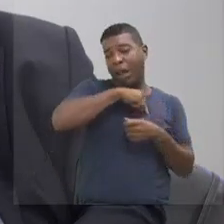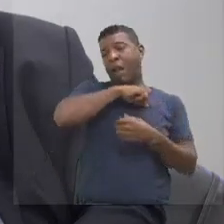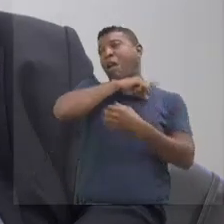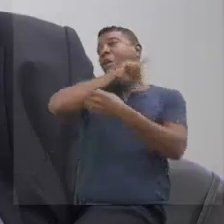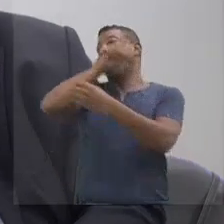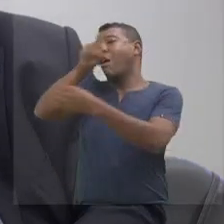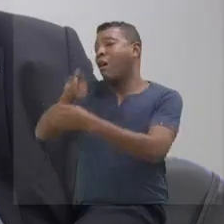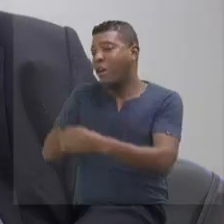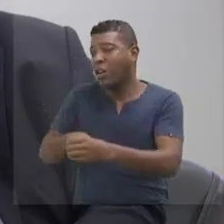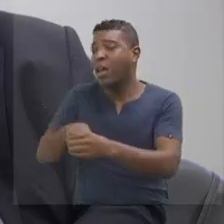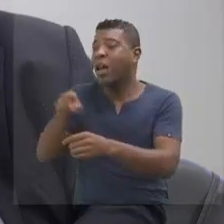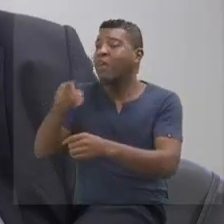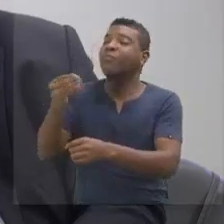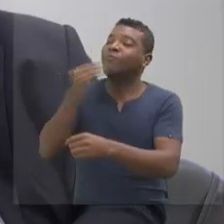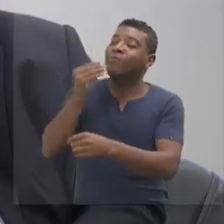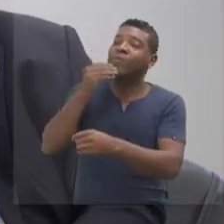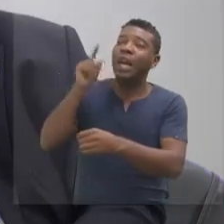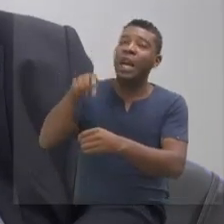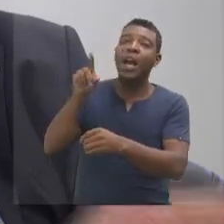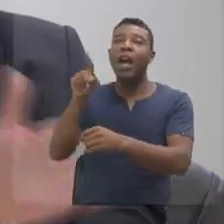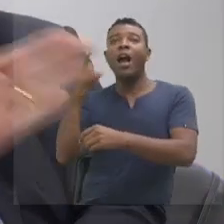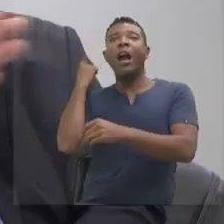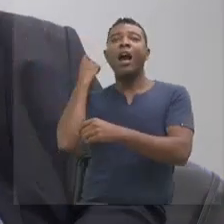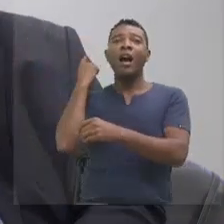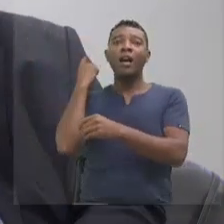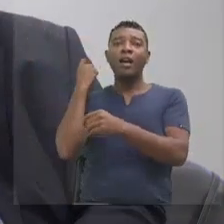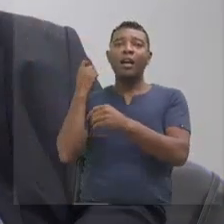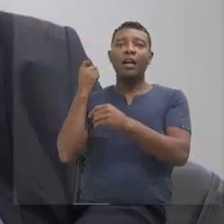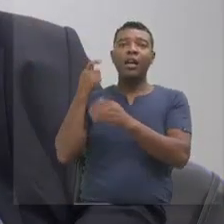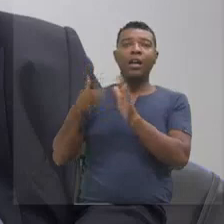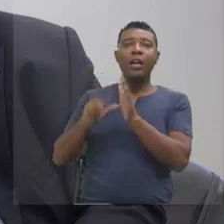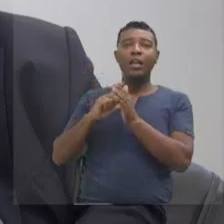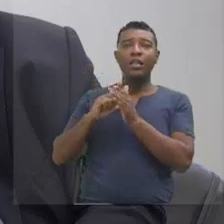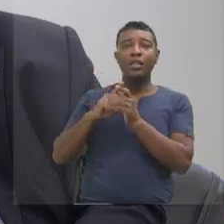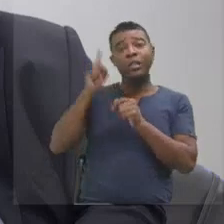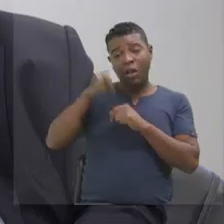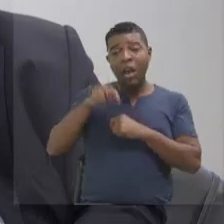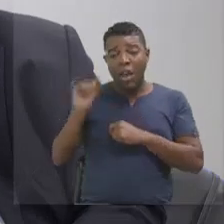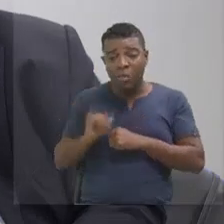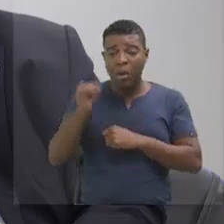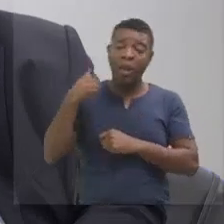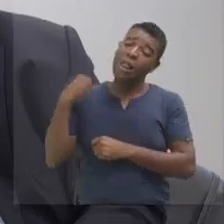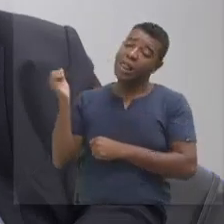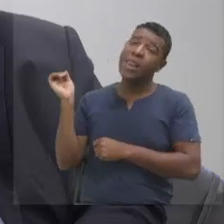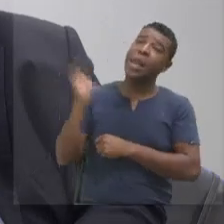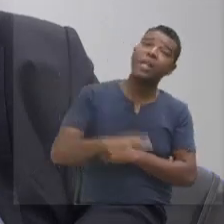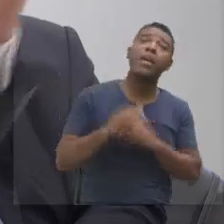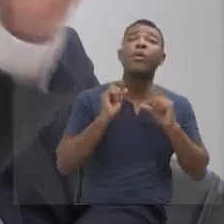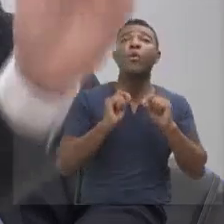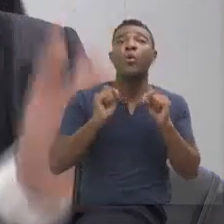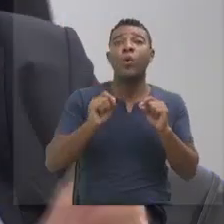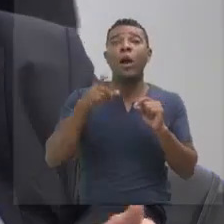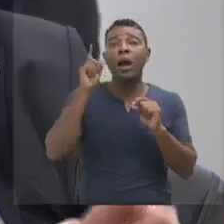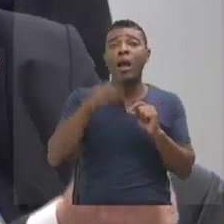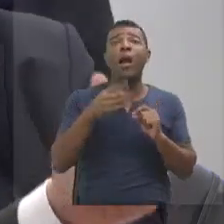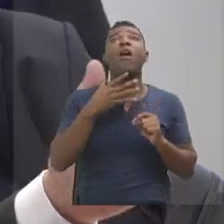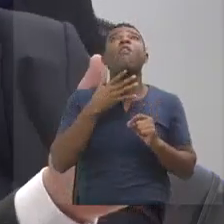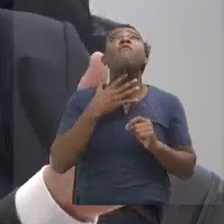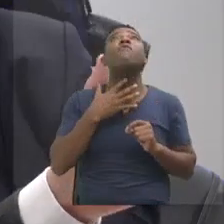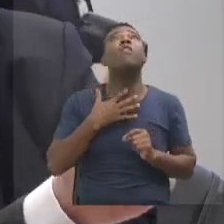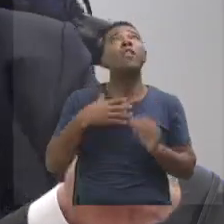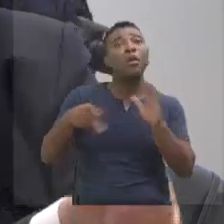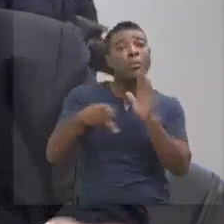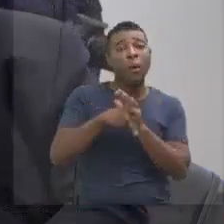e era assistido anteriormente é importante trazer aqui essa vontade